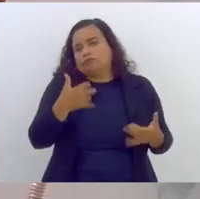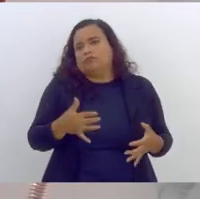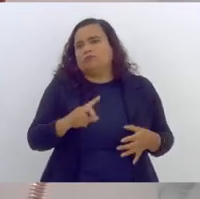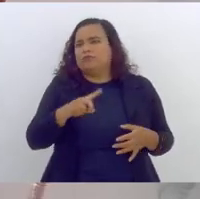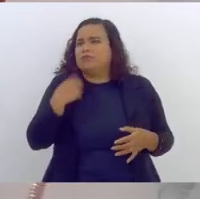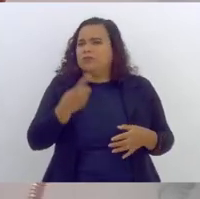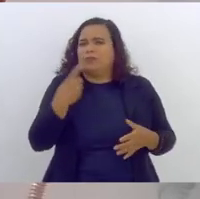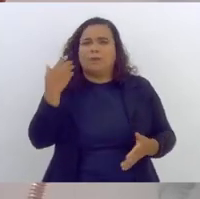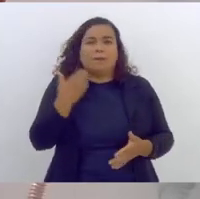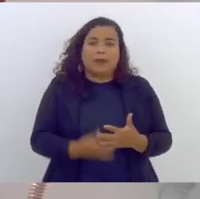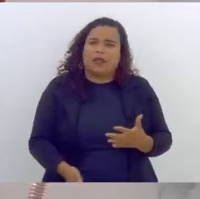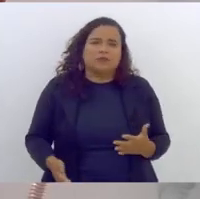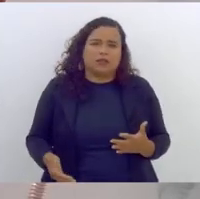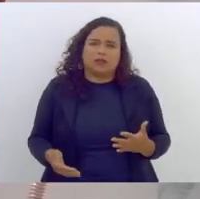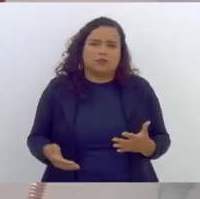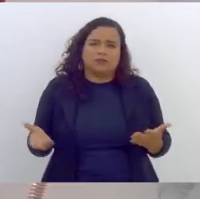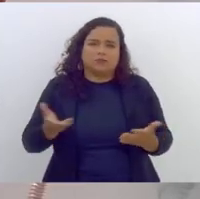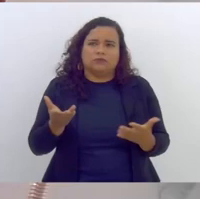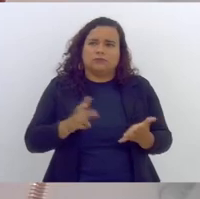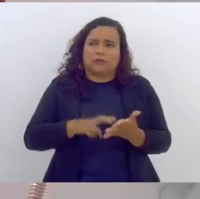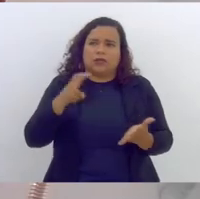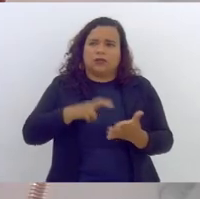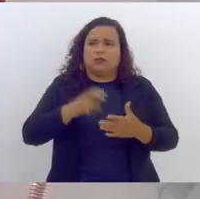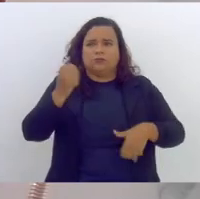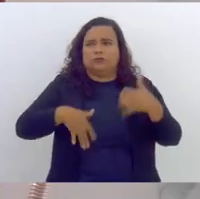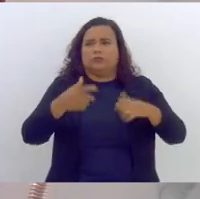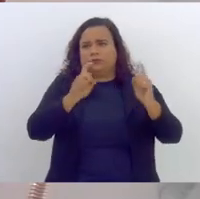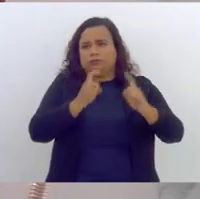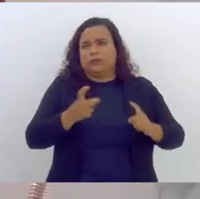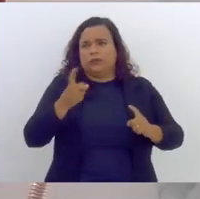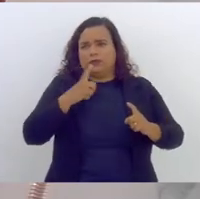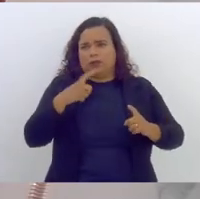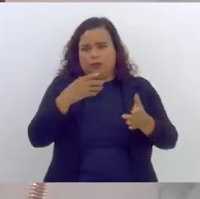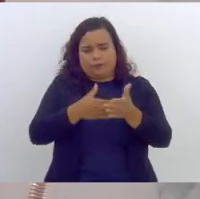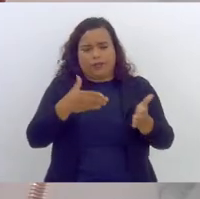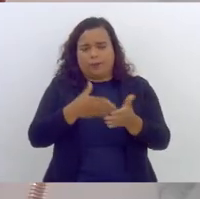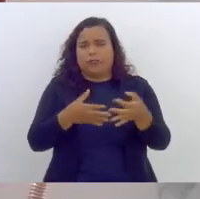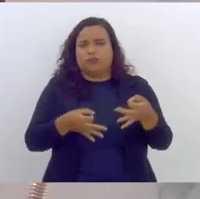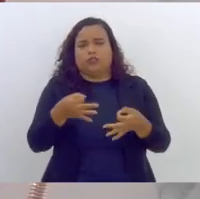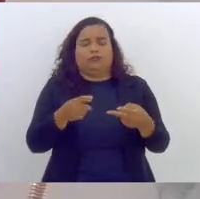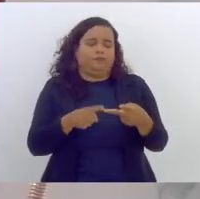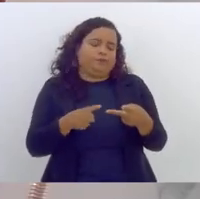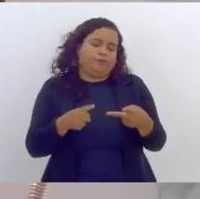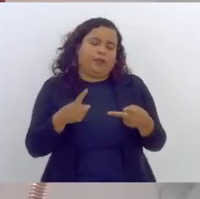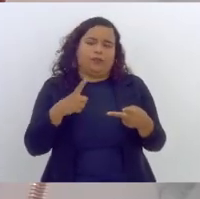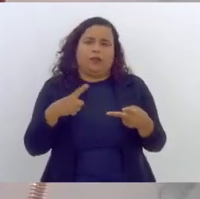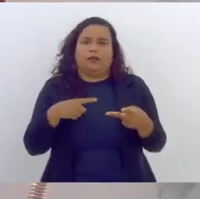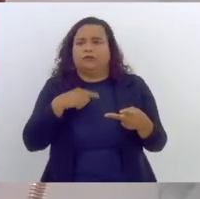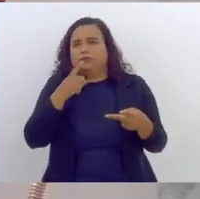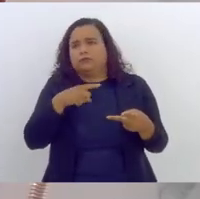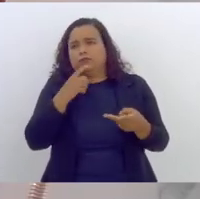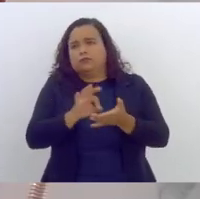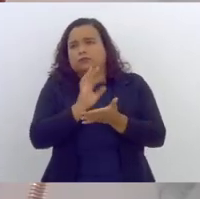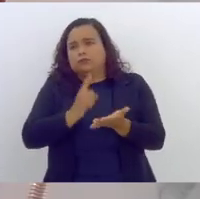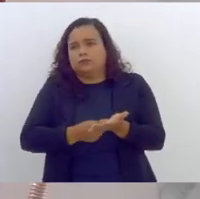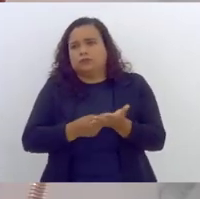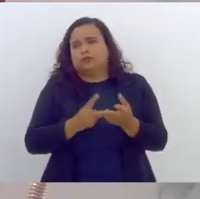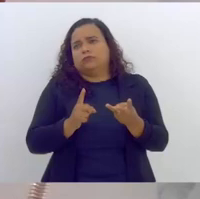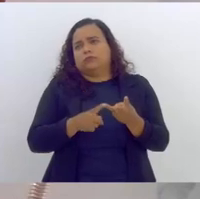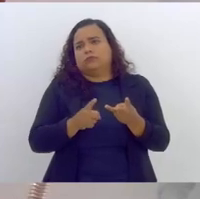perderam Uma manhã dessa ouvindo que há embrulha jurídicos ouvindo que a impossibilidade contratual